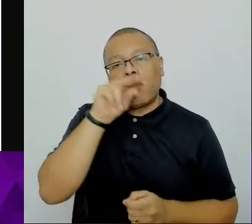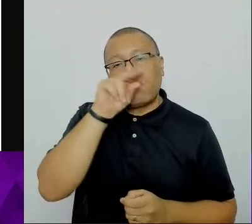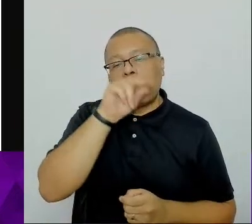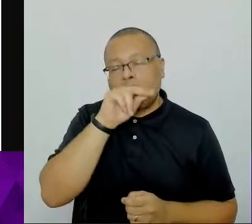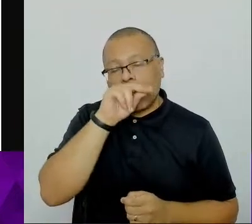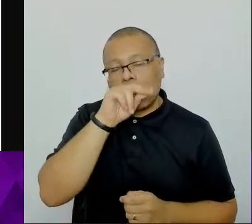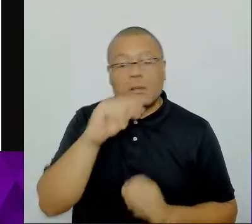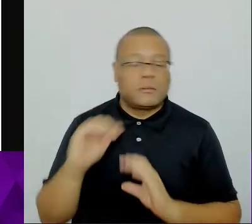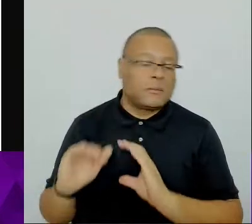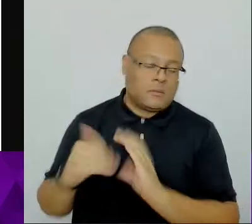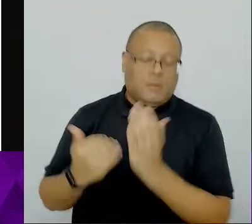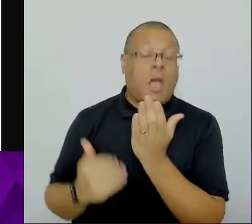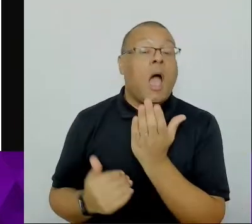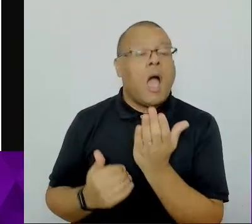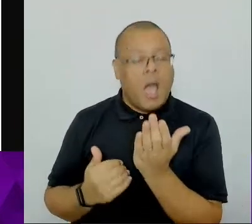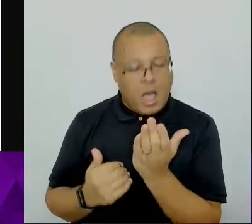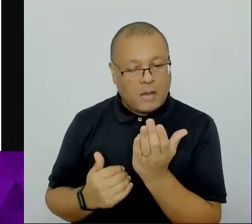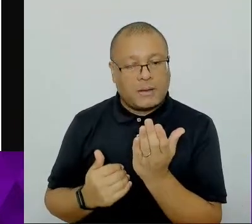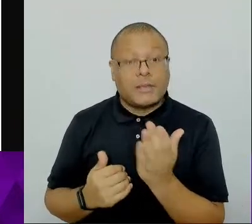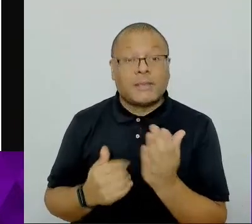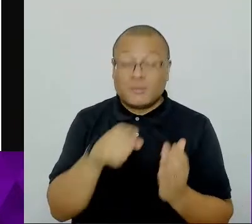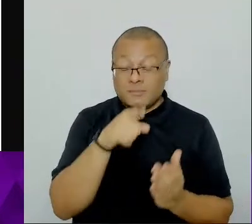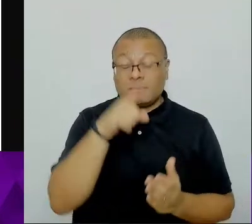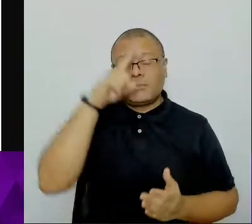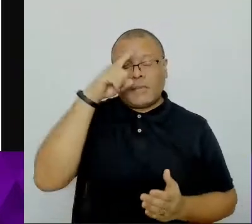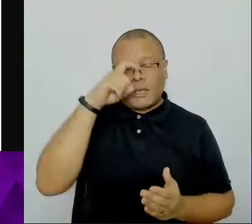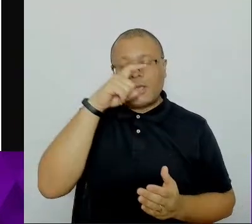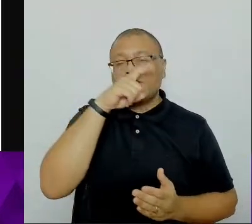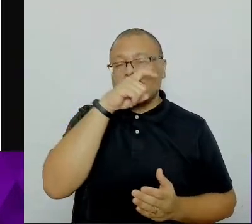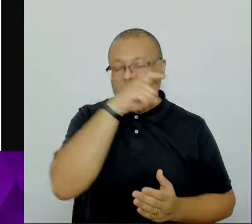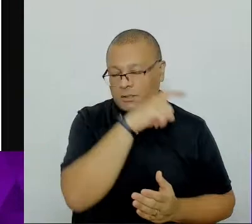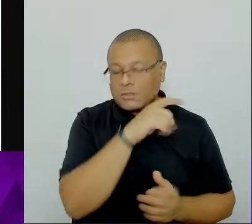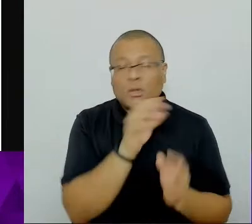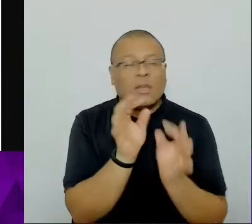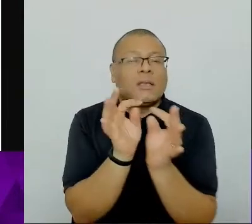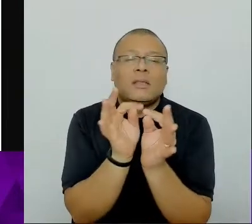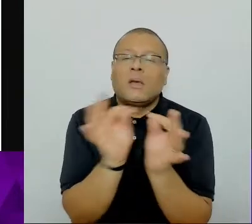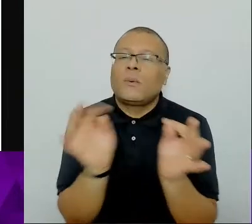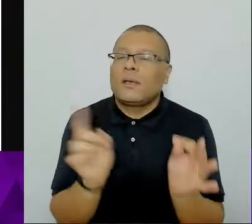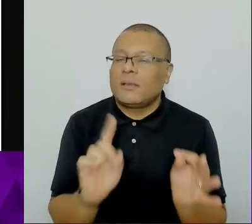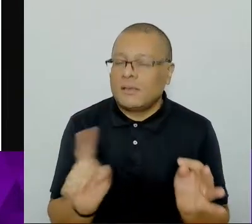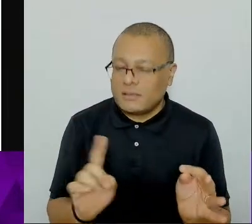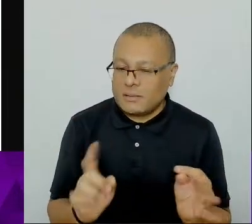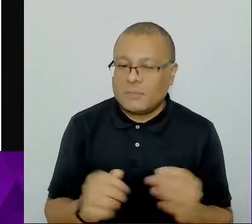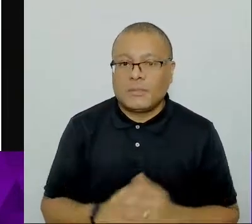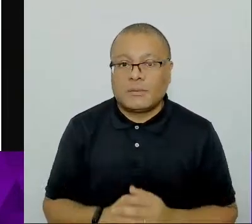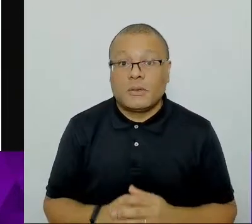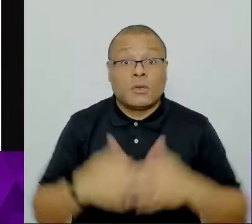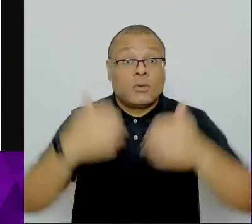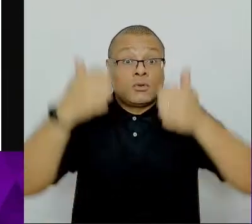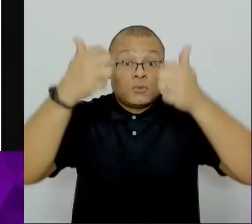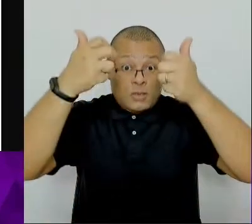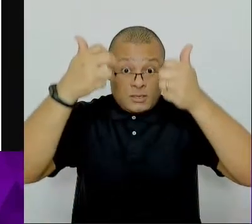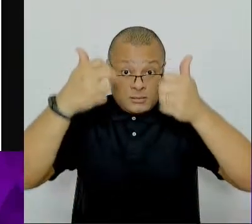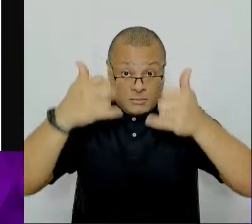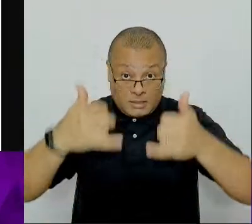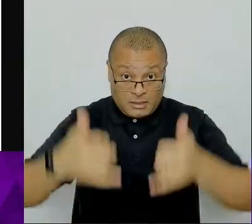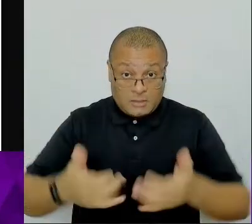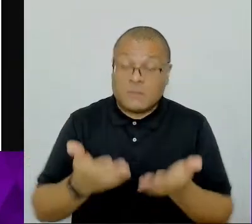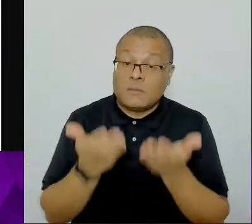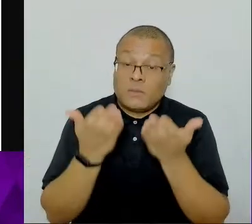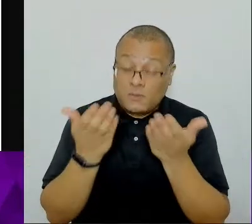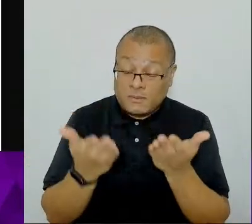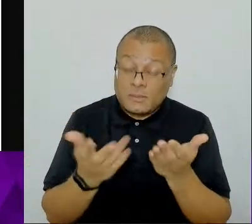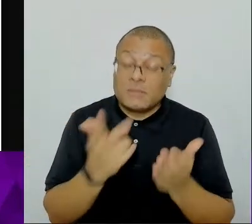o meu usuário. Então, é um pipeline complexo, não é um pipeline simples. Só explicando para vocês aqui, eu devo